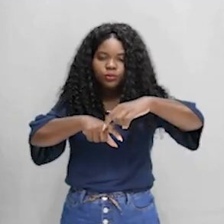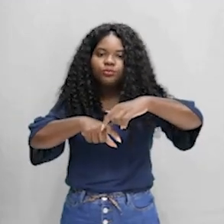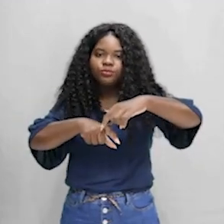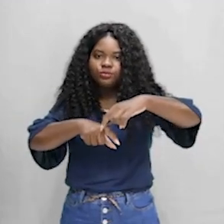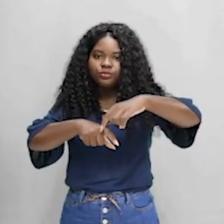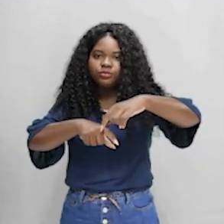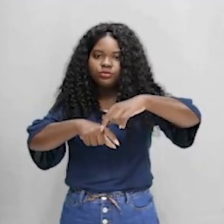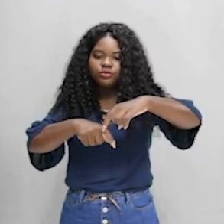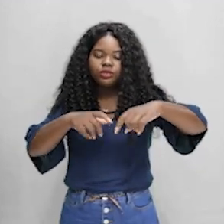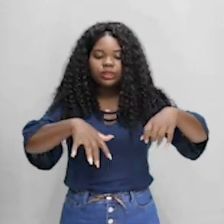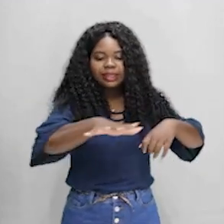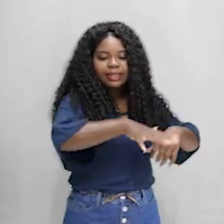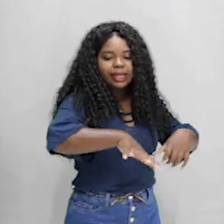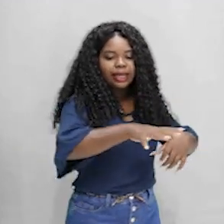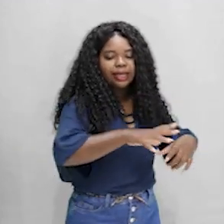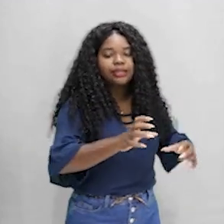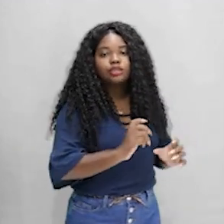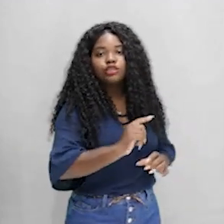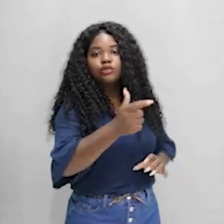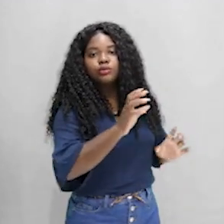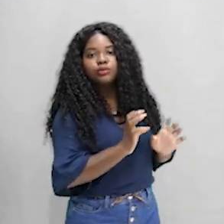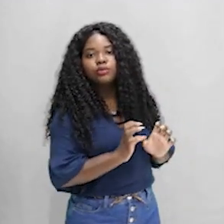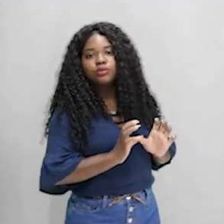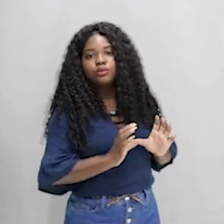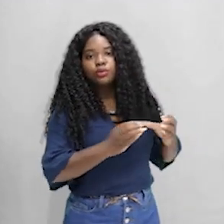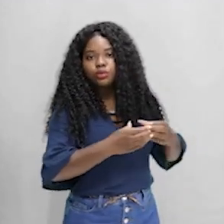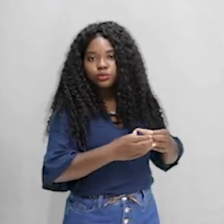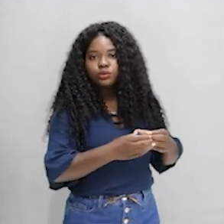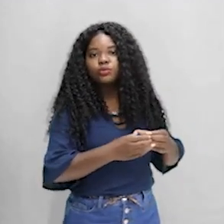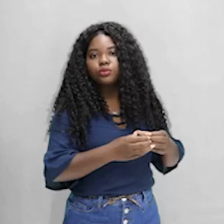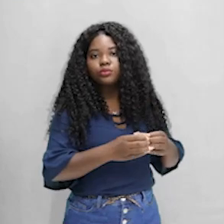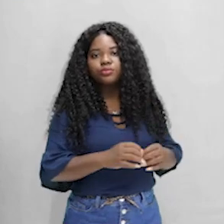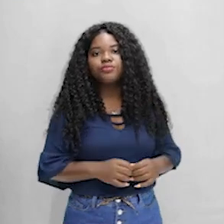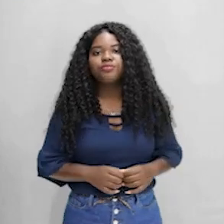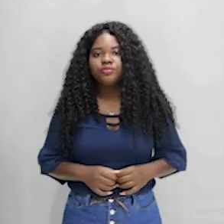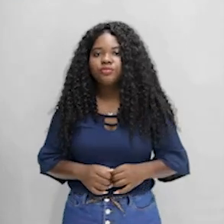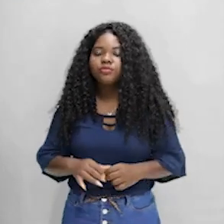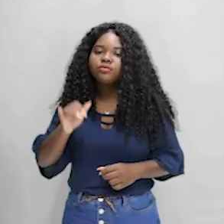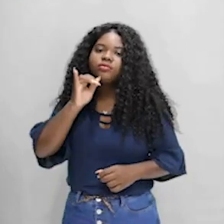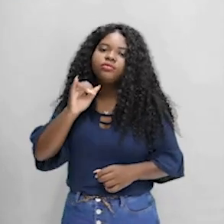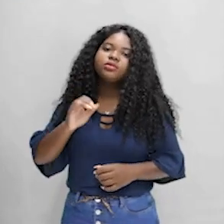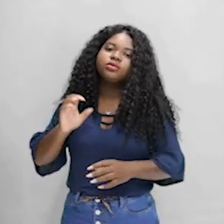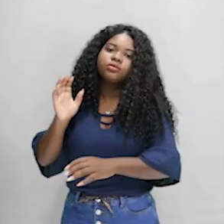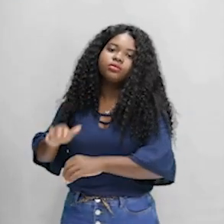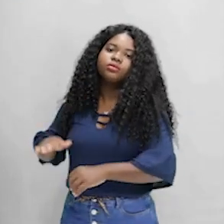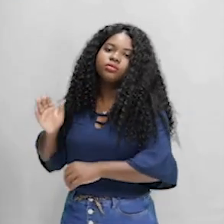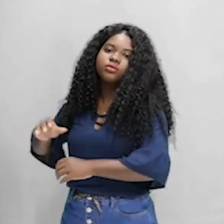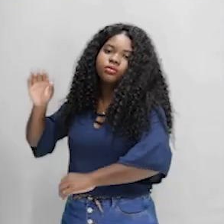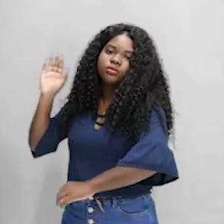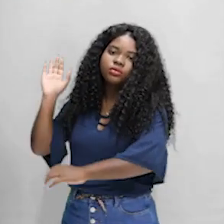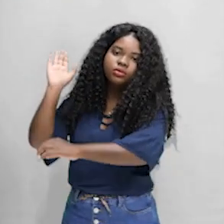equipe adversária, marcar um gol, fazer uma cesta, que é o caso do basquetebol.